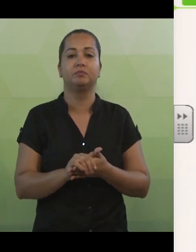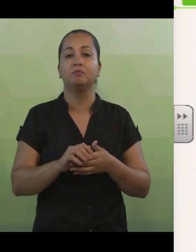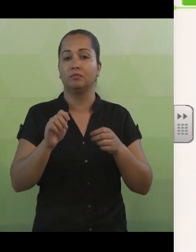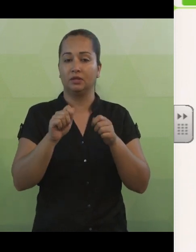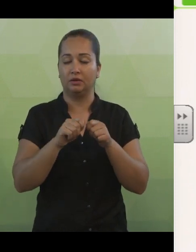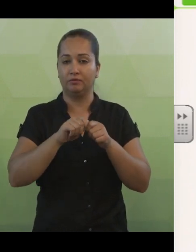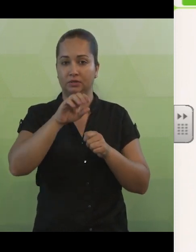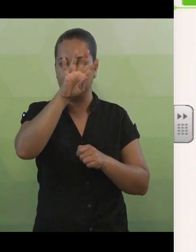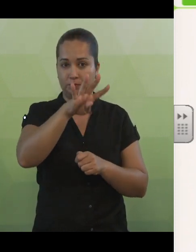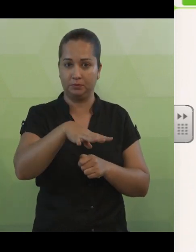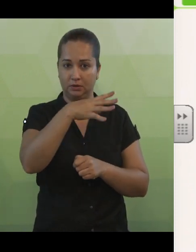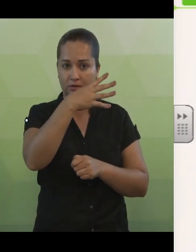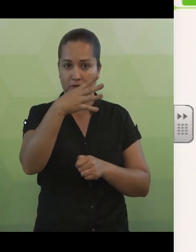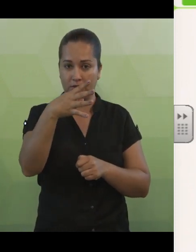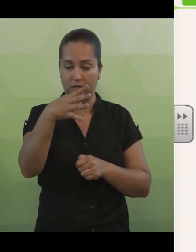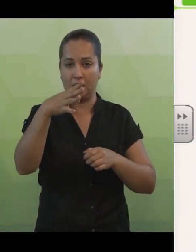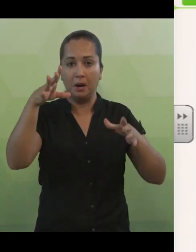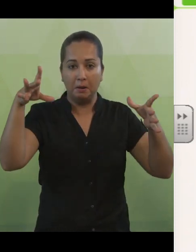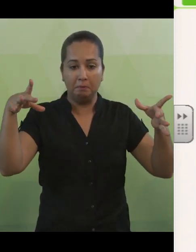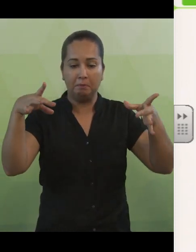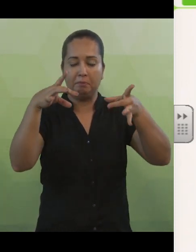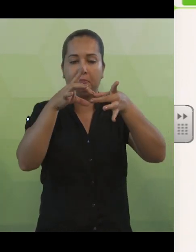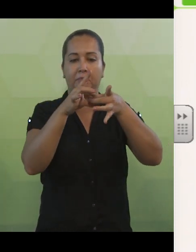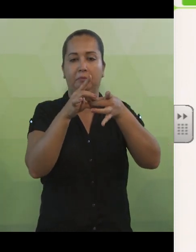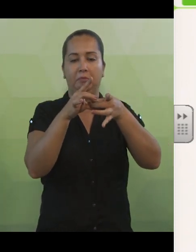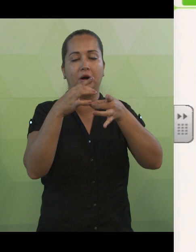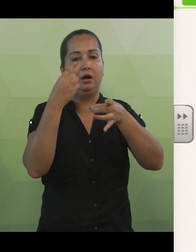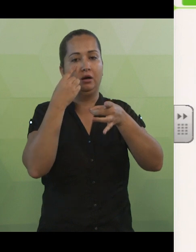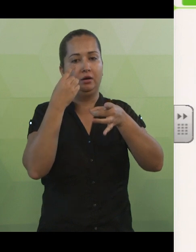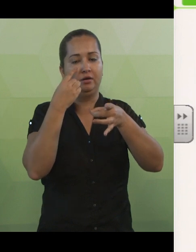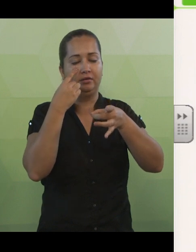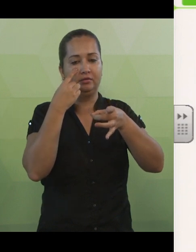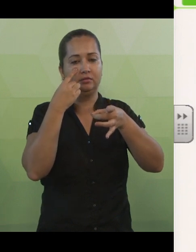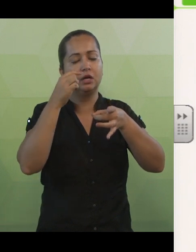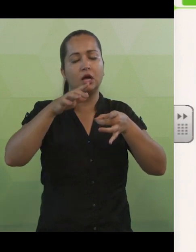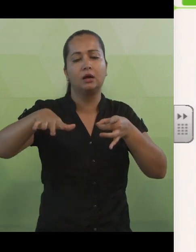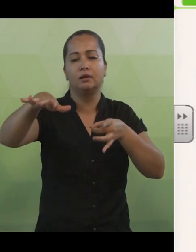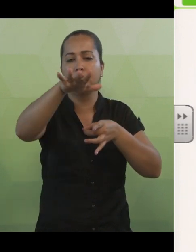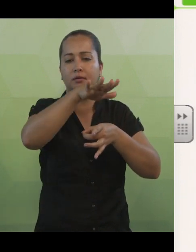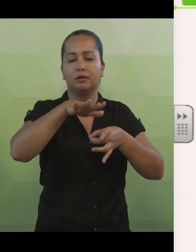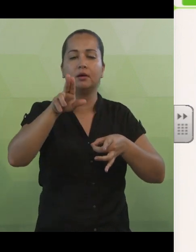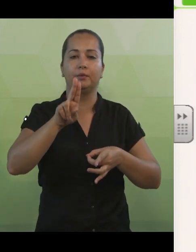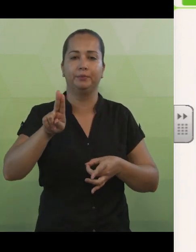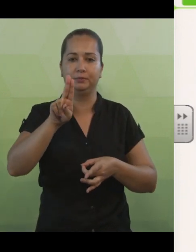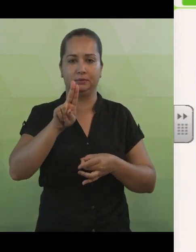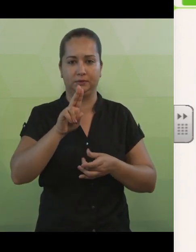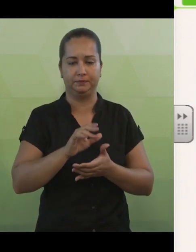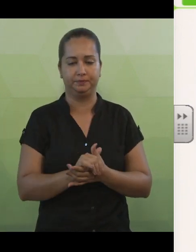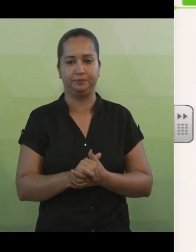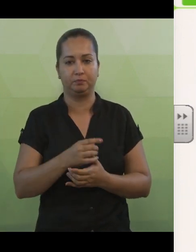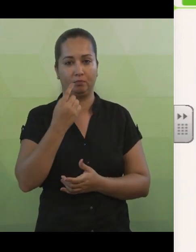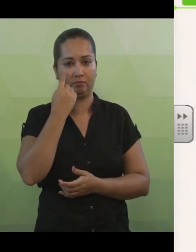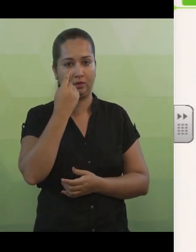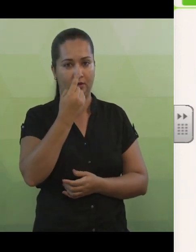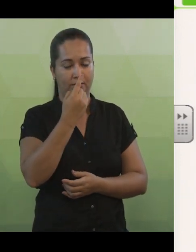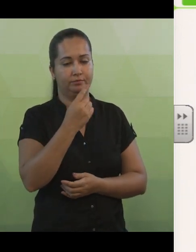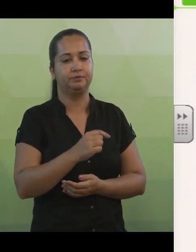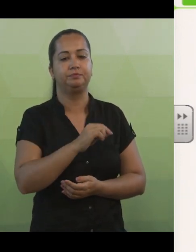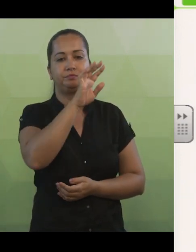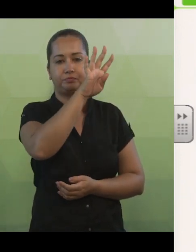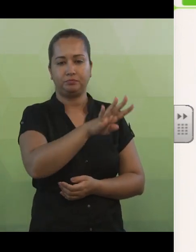visões, dentre outros elementos do banco de dados que têm características de uso comuns. Para exemplificar, considere um banco de